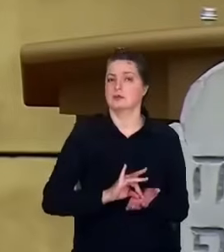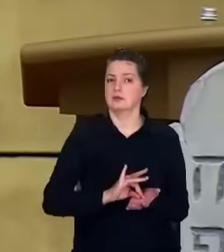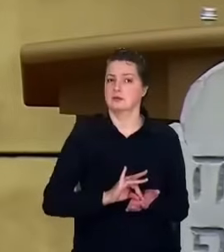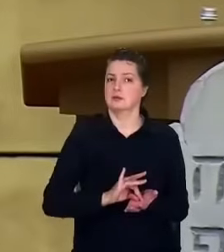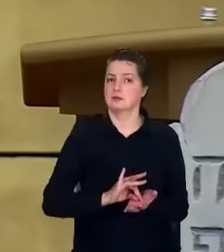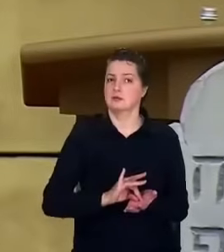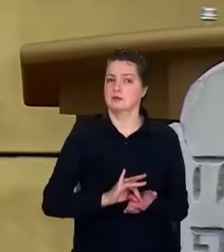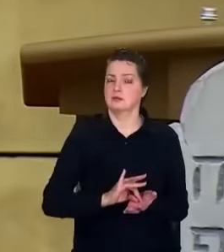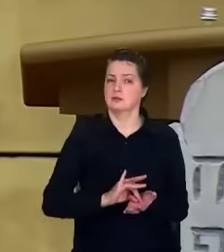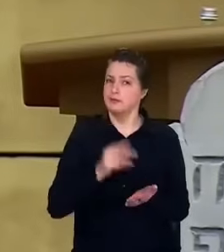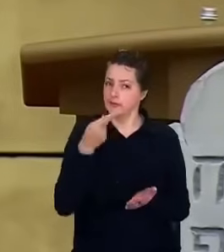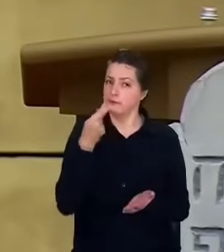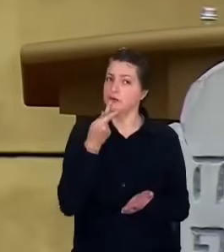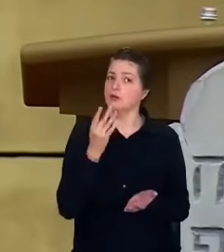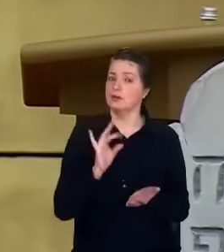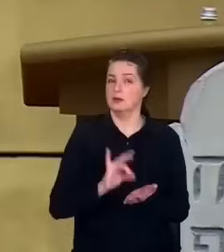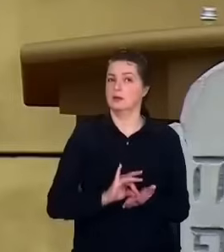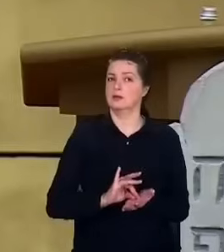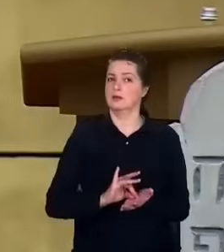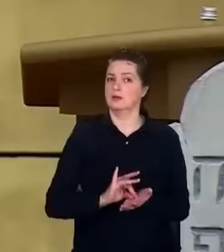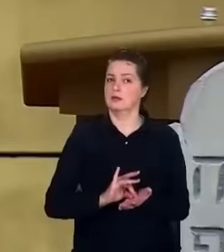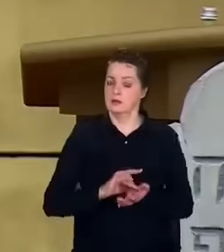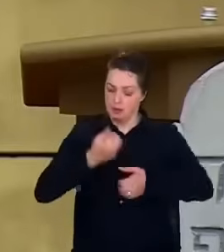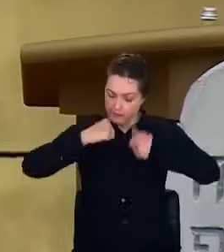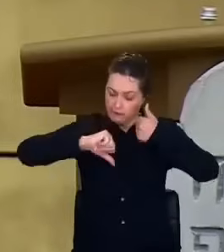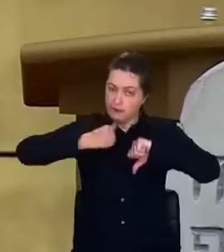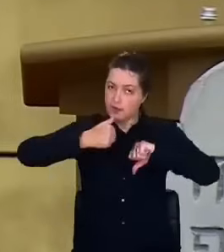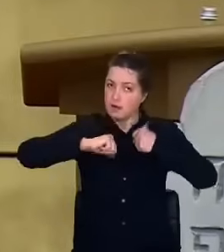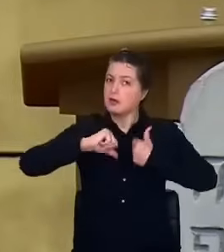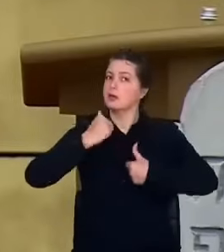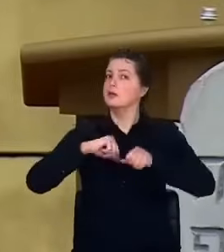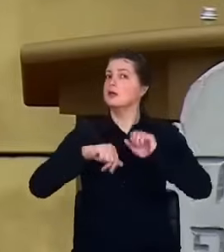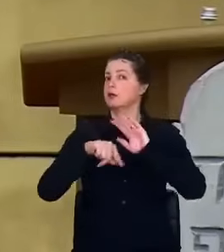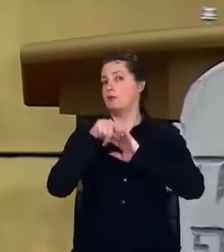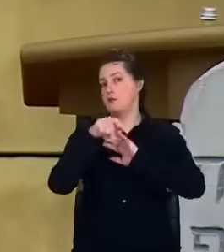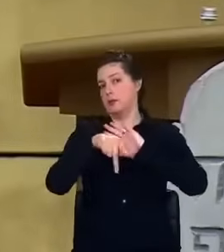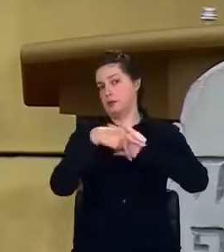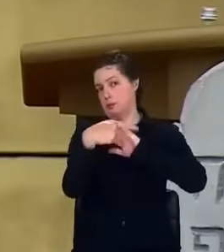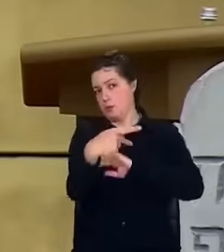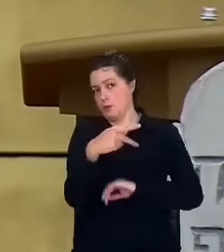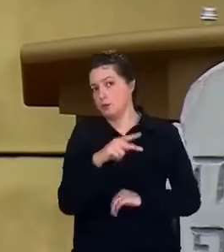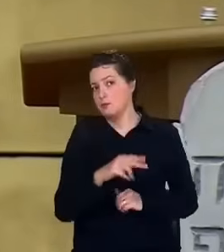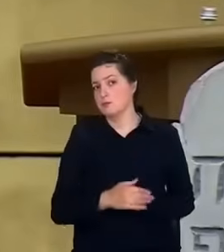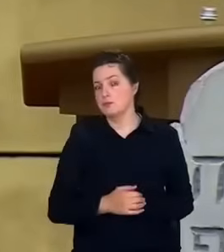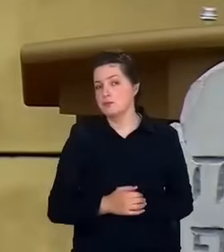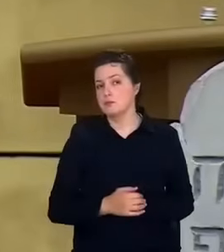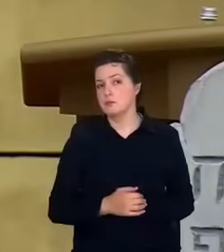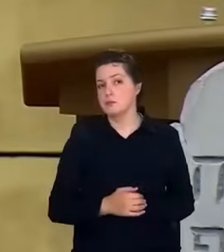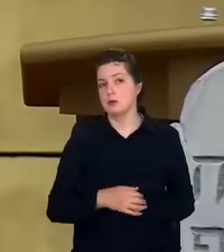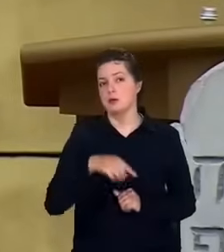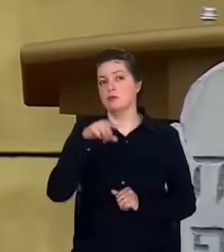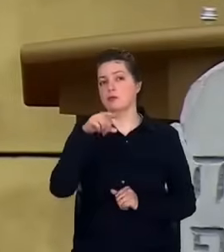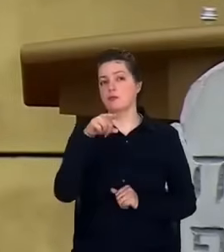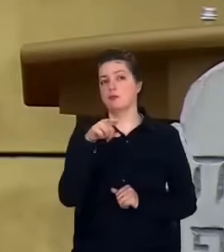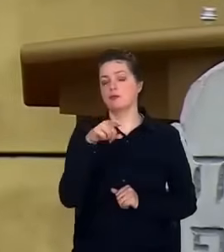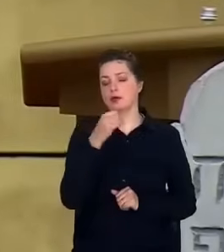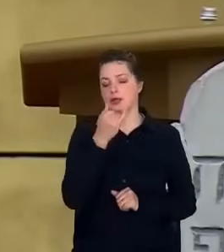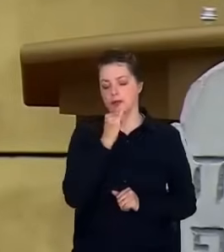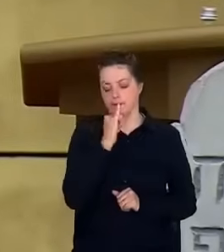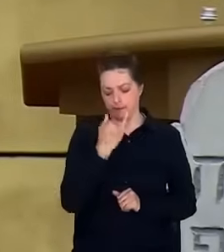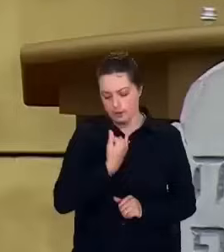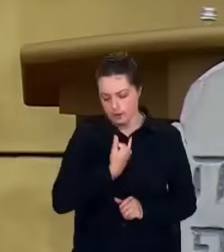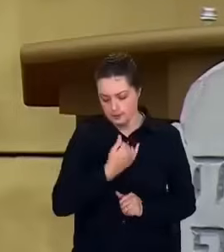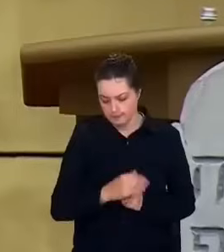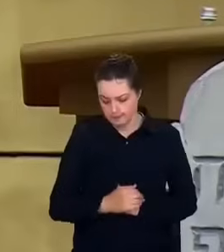com você mesmo. Avalie-se a si mesmo. E se você diz, eu